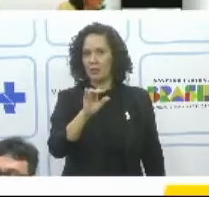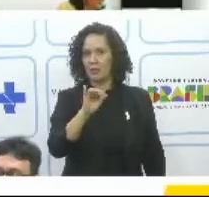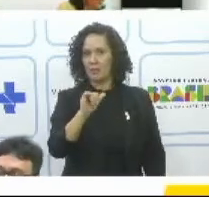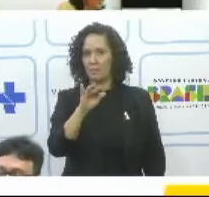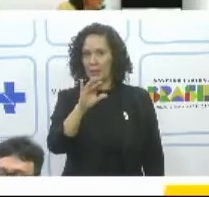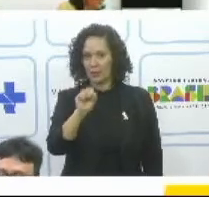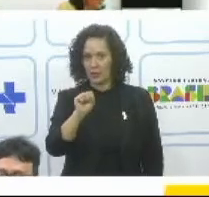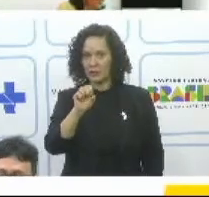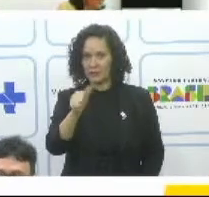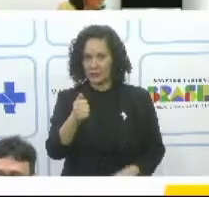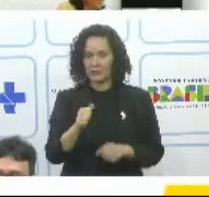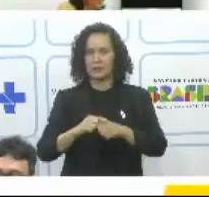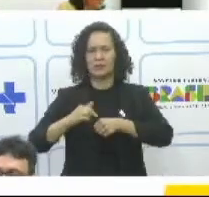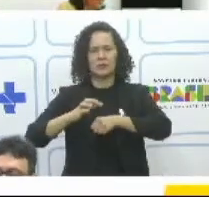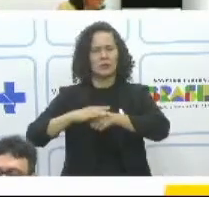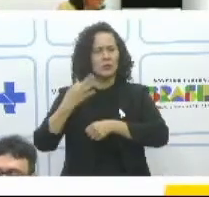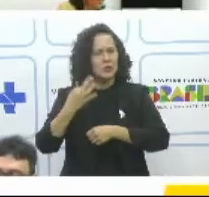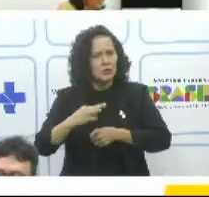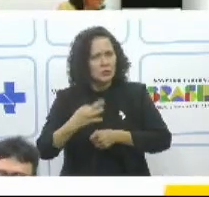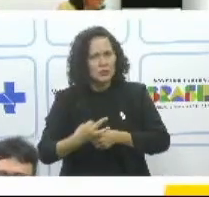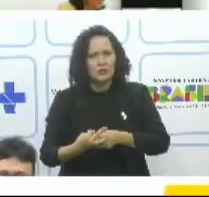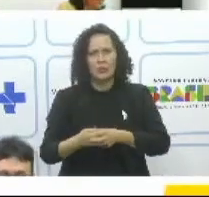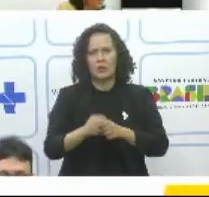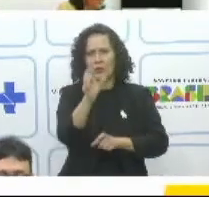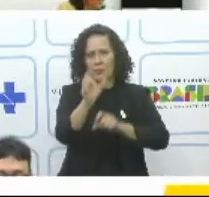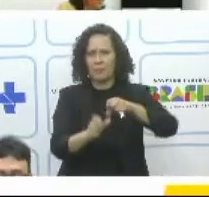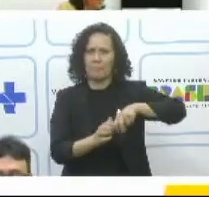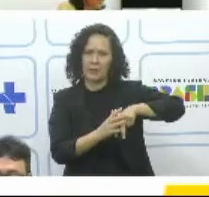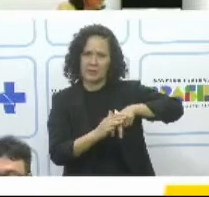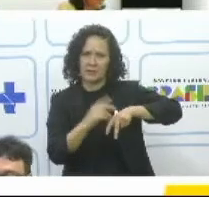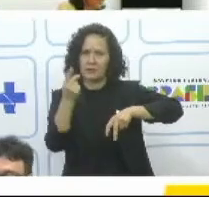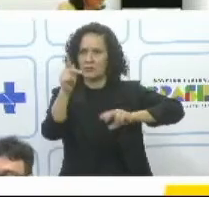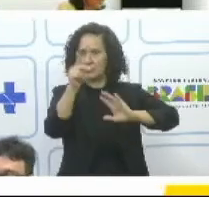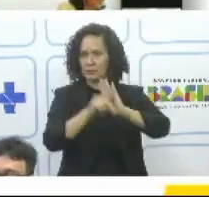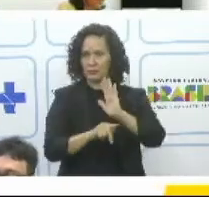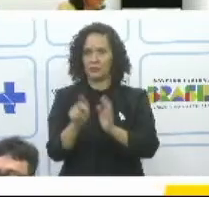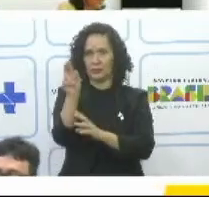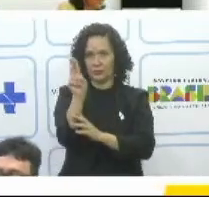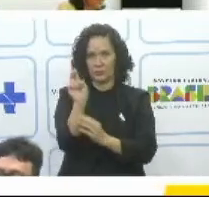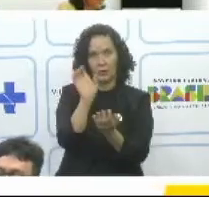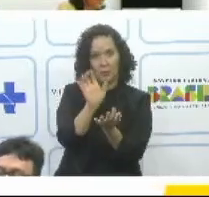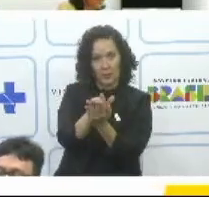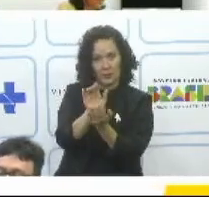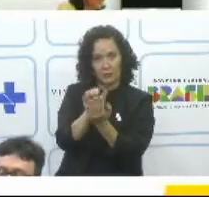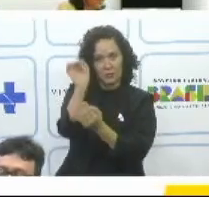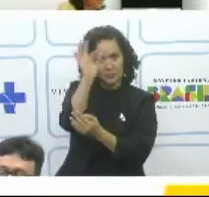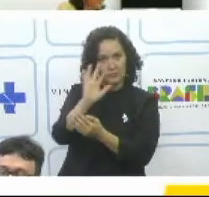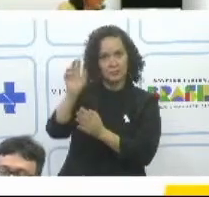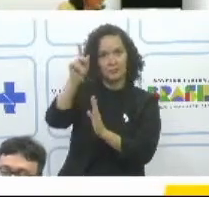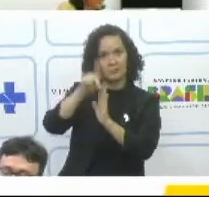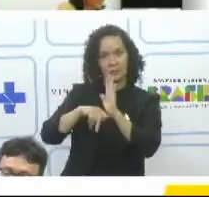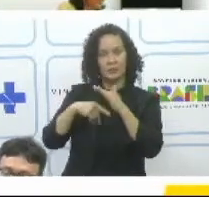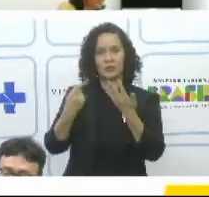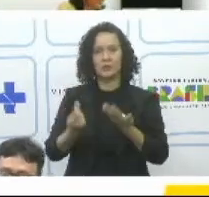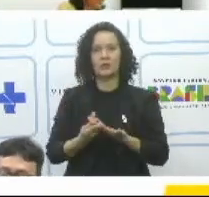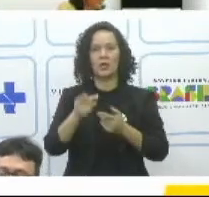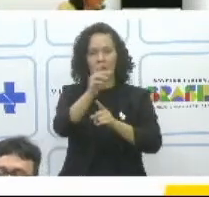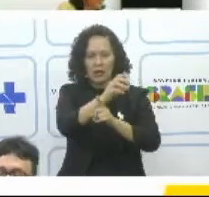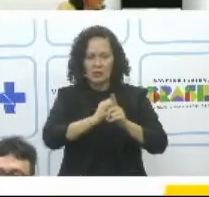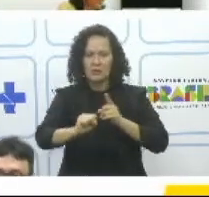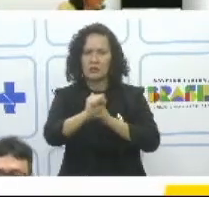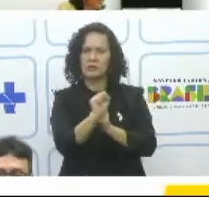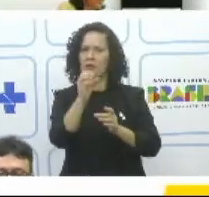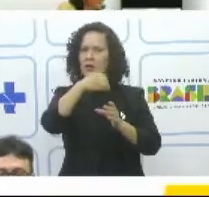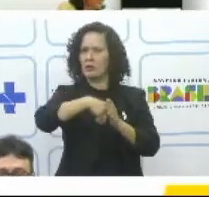crônica e síndromes dolorosas. Um outro projeto com a Universidade Federal de Pernambuco, né, com um projeto de ativadores sociais